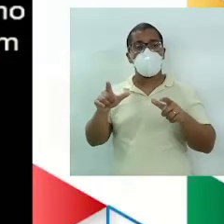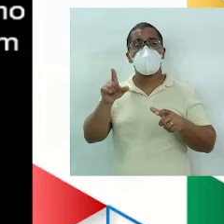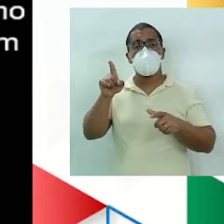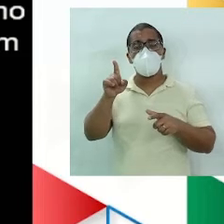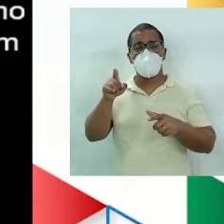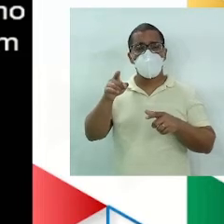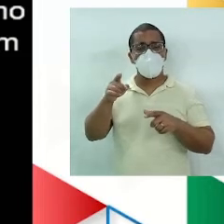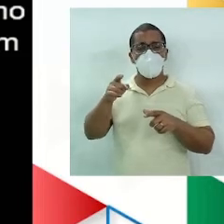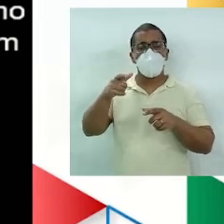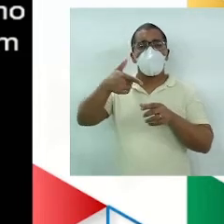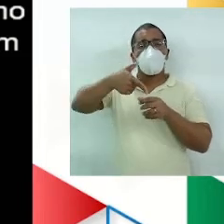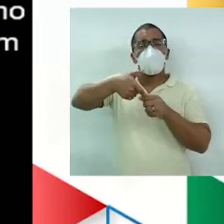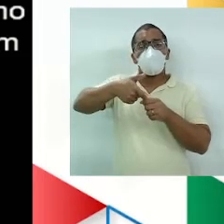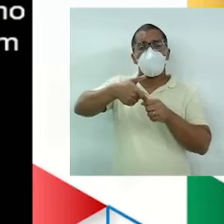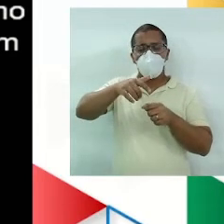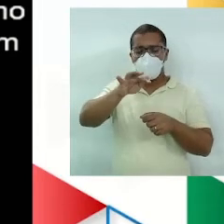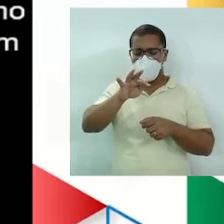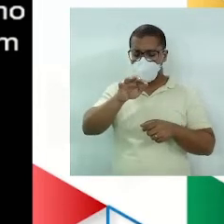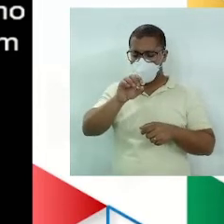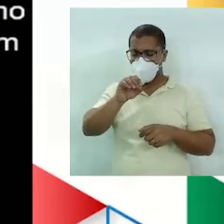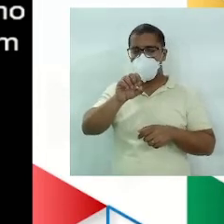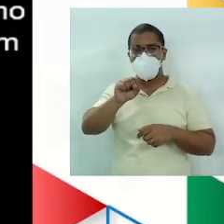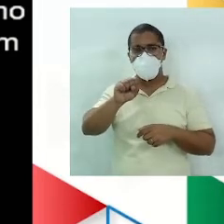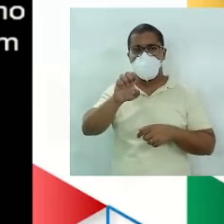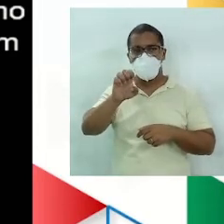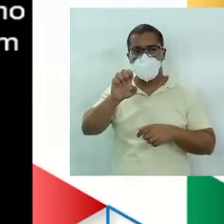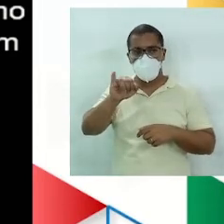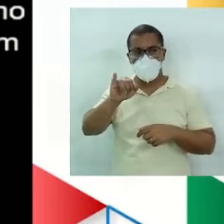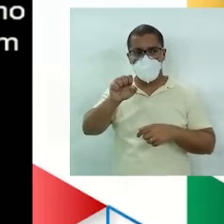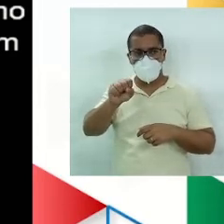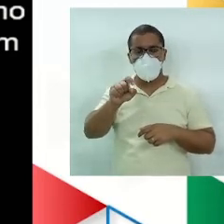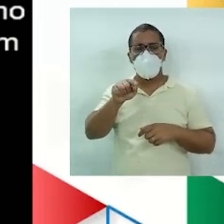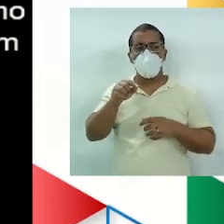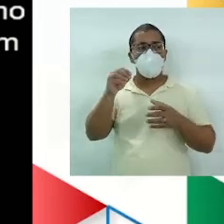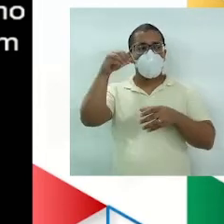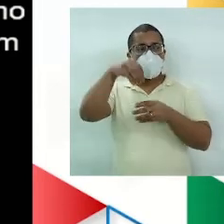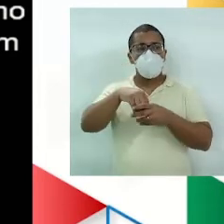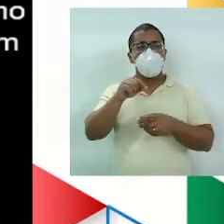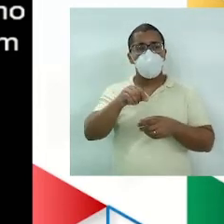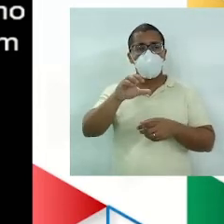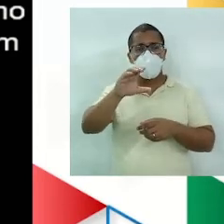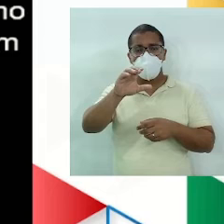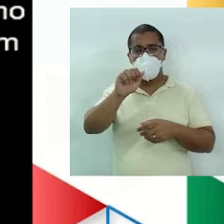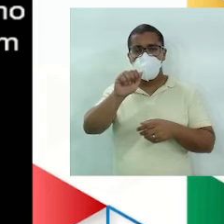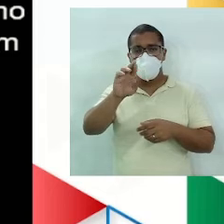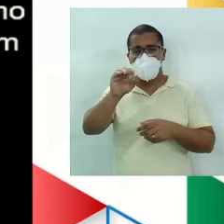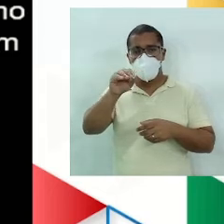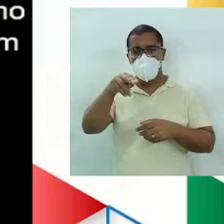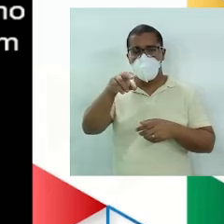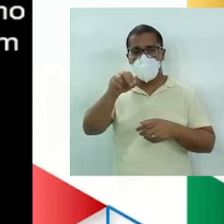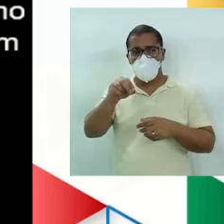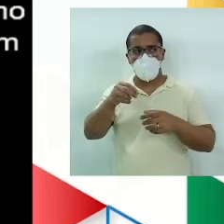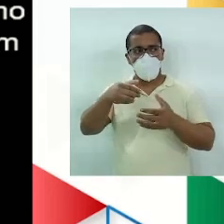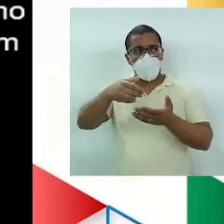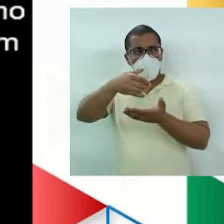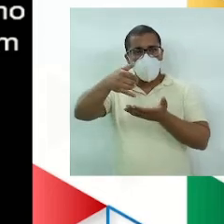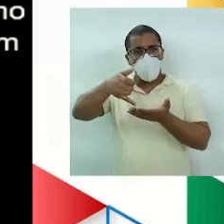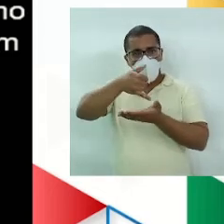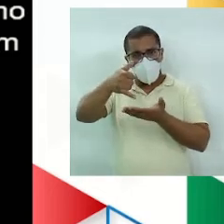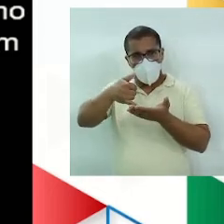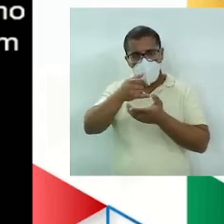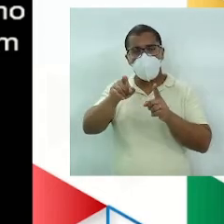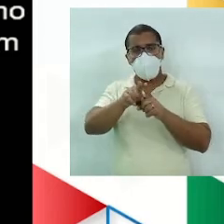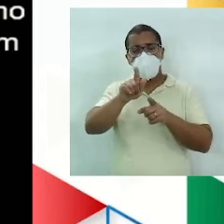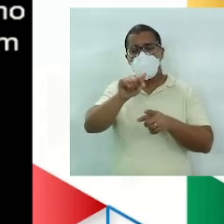fósseis. Os combustíveis fósseis são formados por compostos de carbono, petróleo, carvão e gás